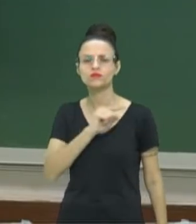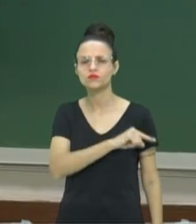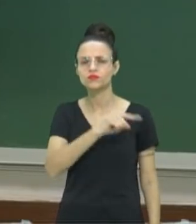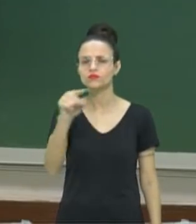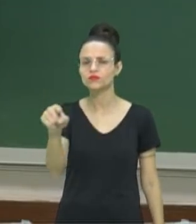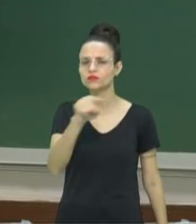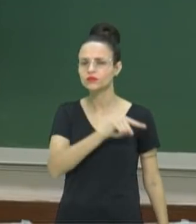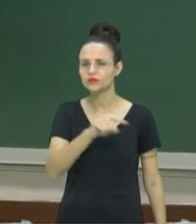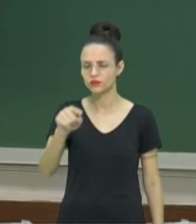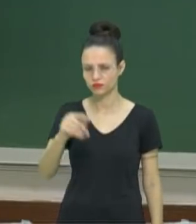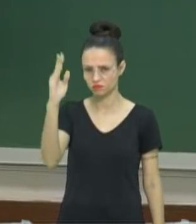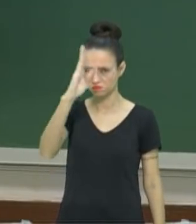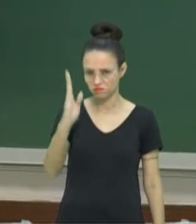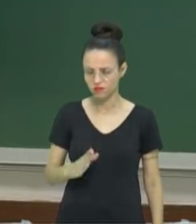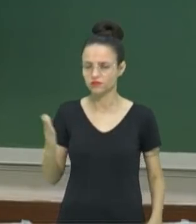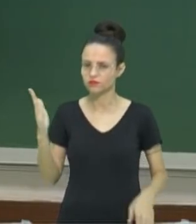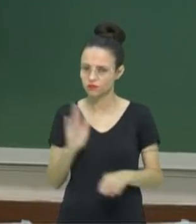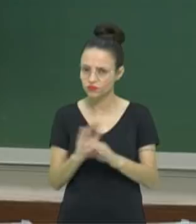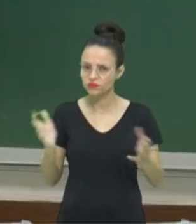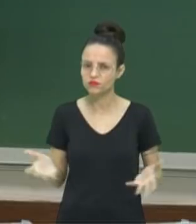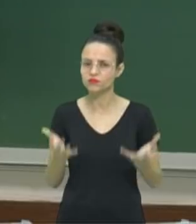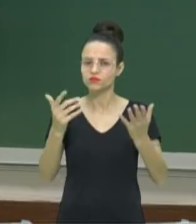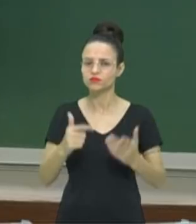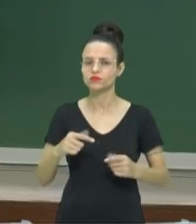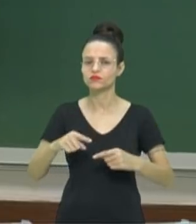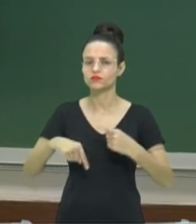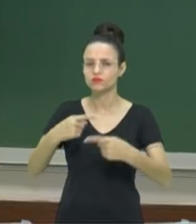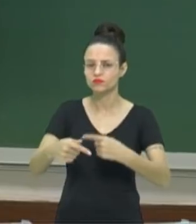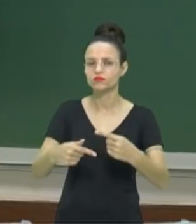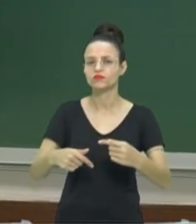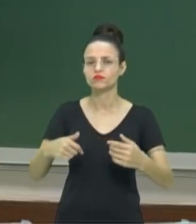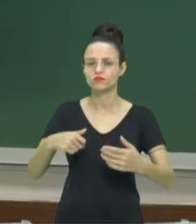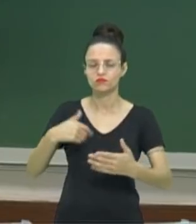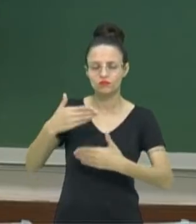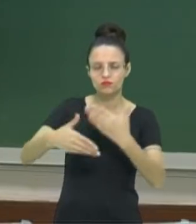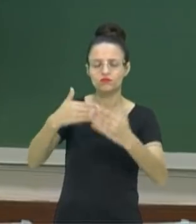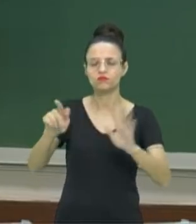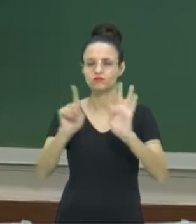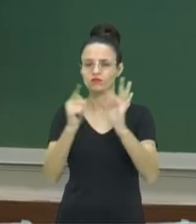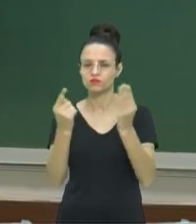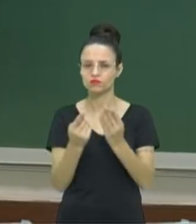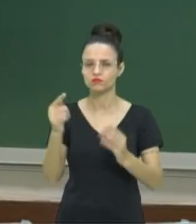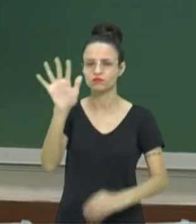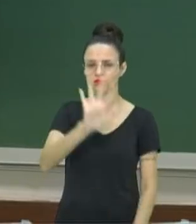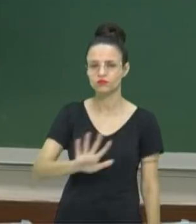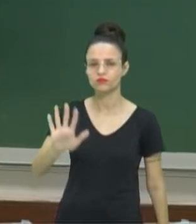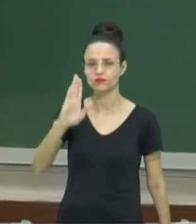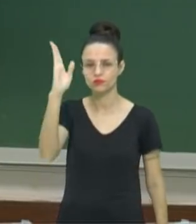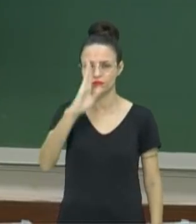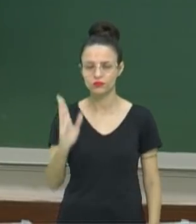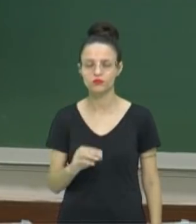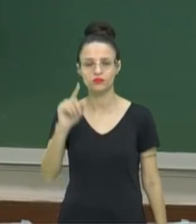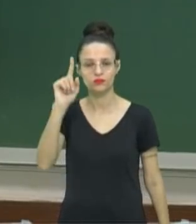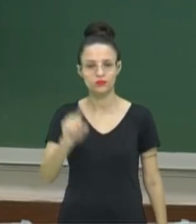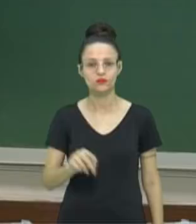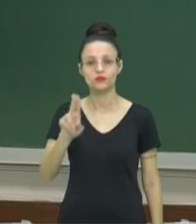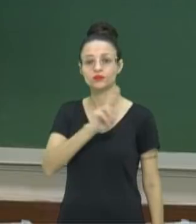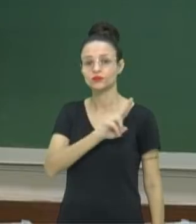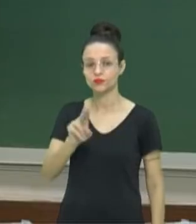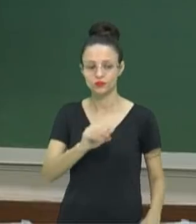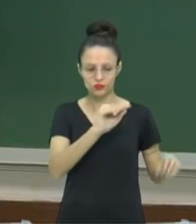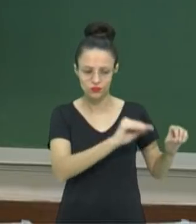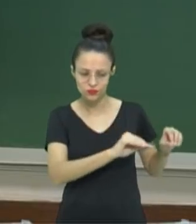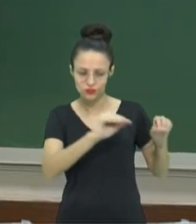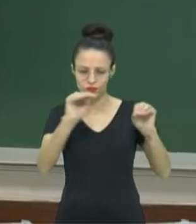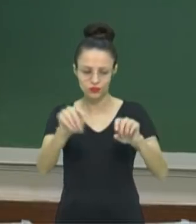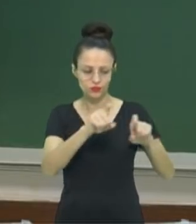Brasil, que contribuiu para outros processos de mudança do espaço geográfico brasileiro? A gente chama de êxodo